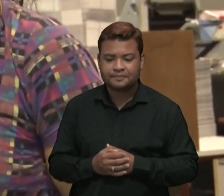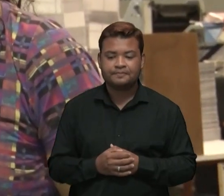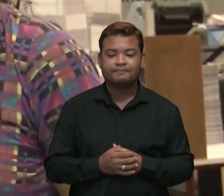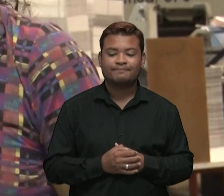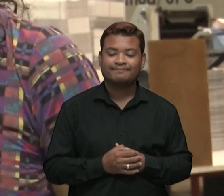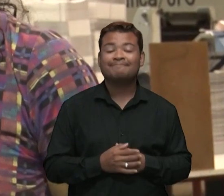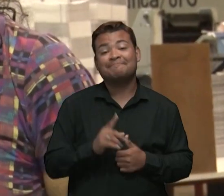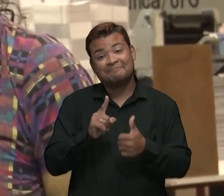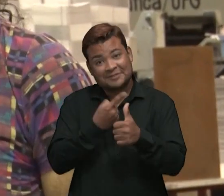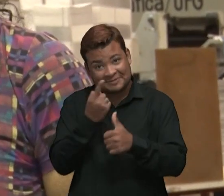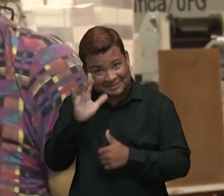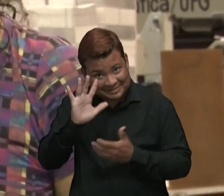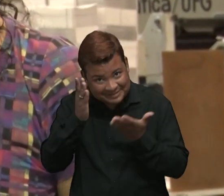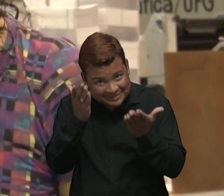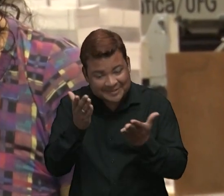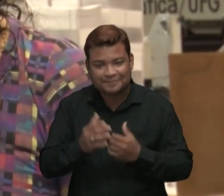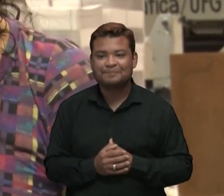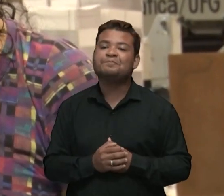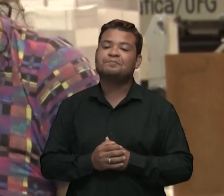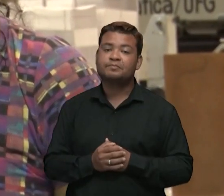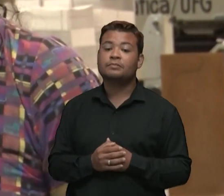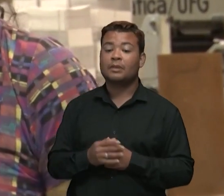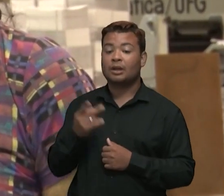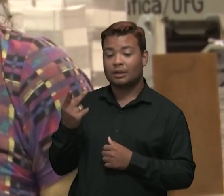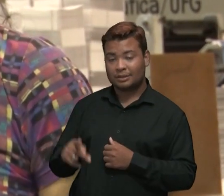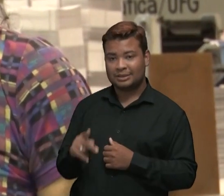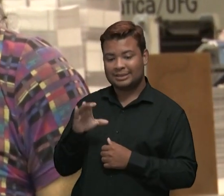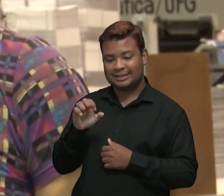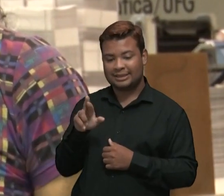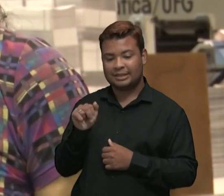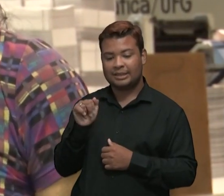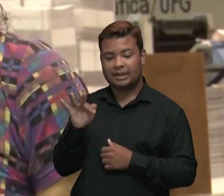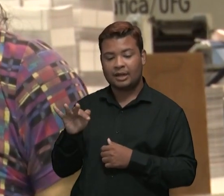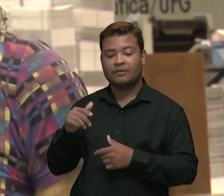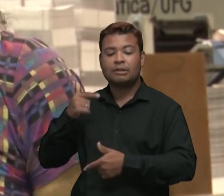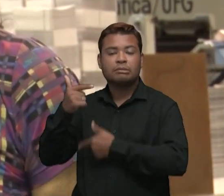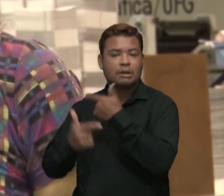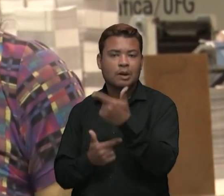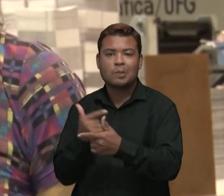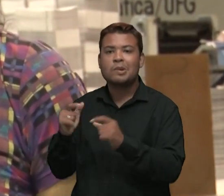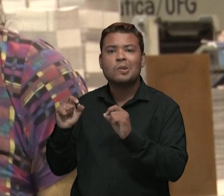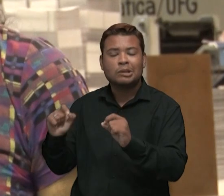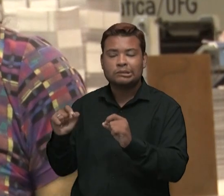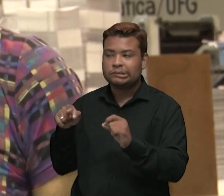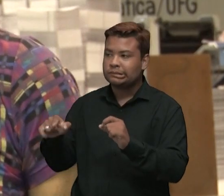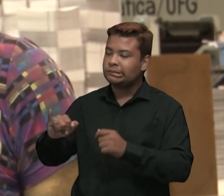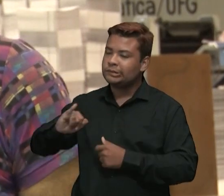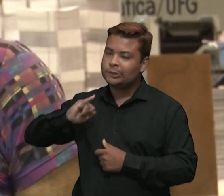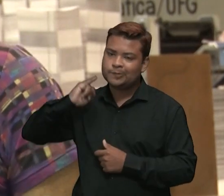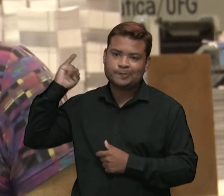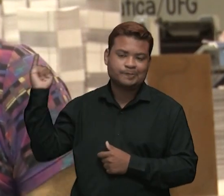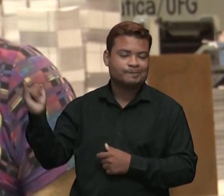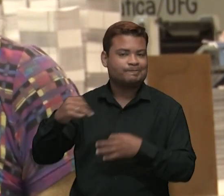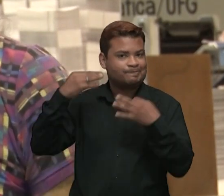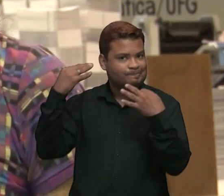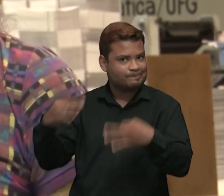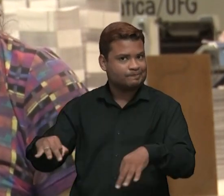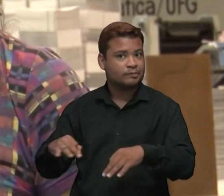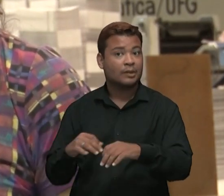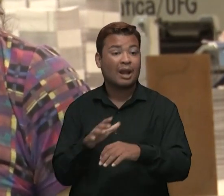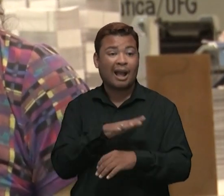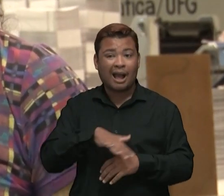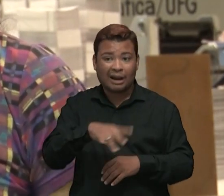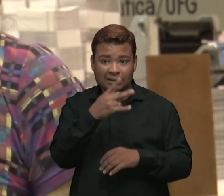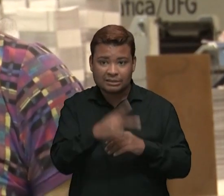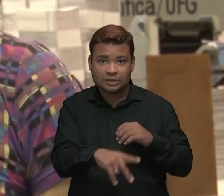Oi, em primeiro lugar. O trabalho do SEGRAF na UFG, ele é muito importante, porque toda a demanda gráfica